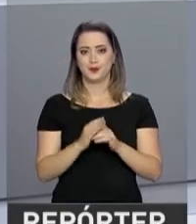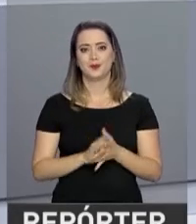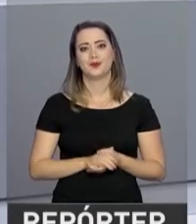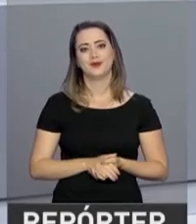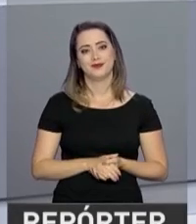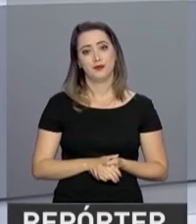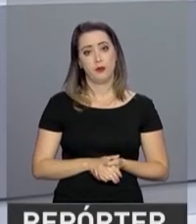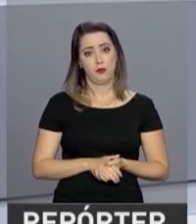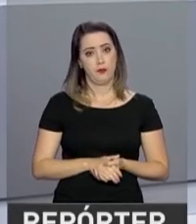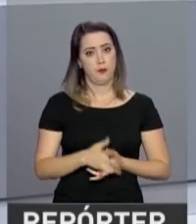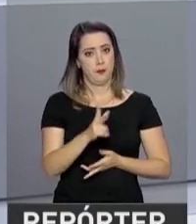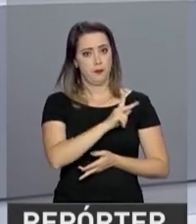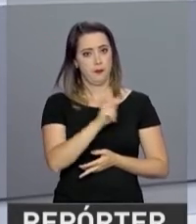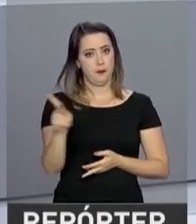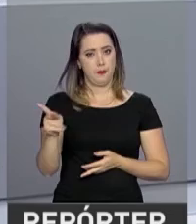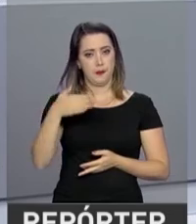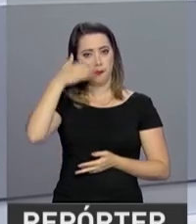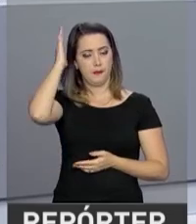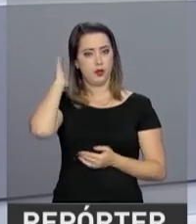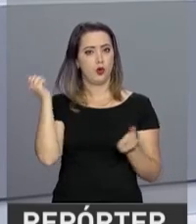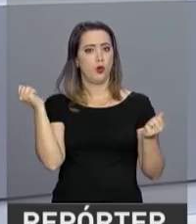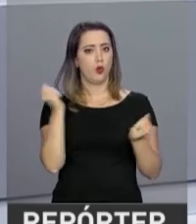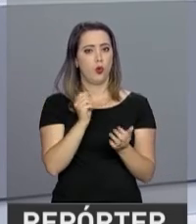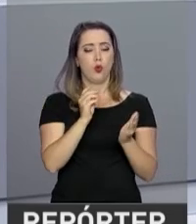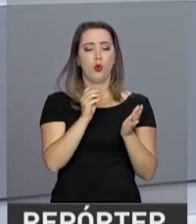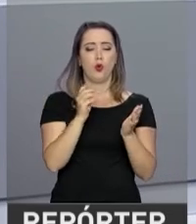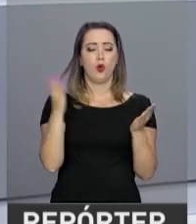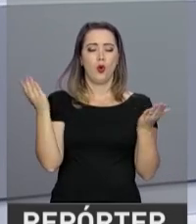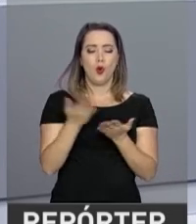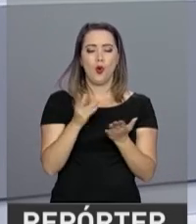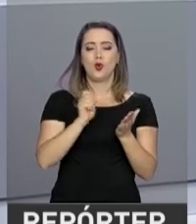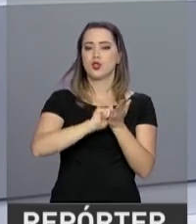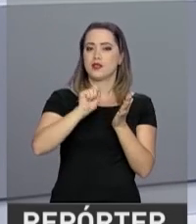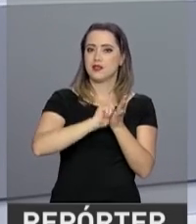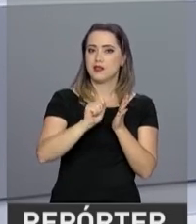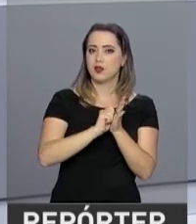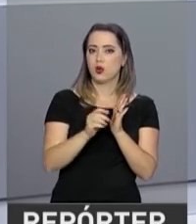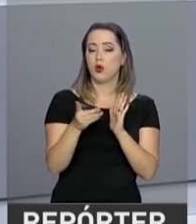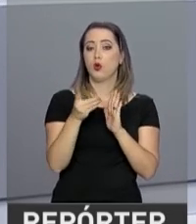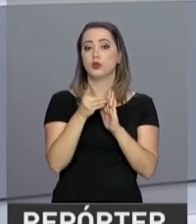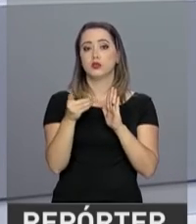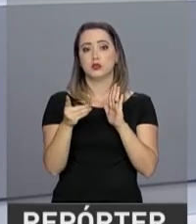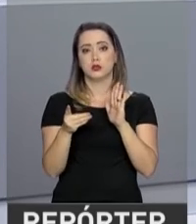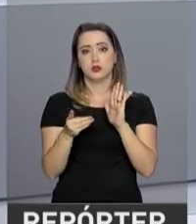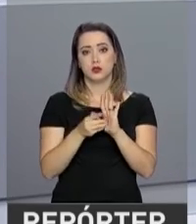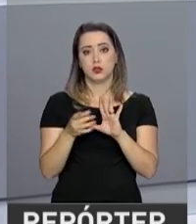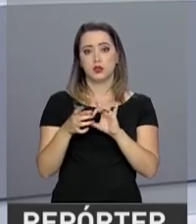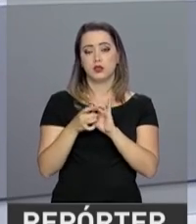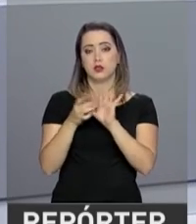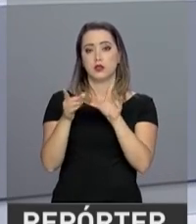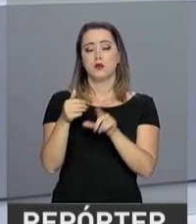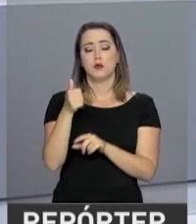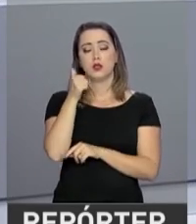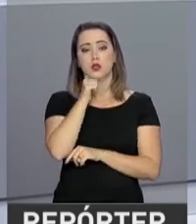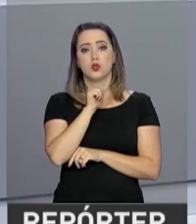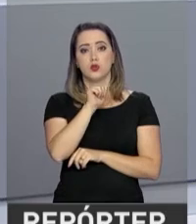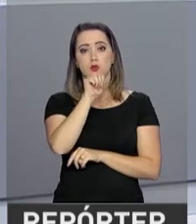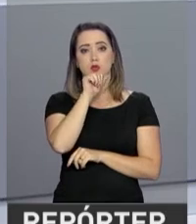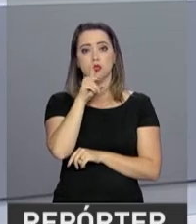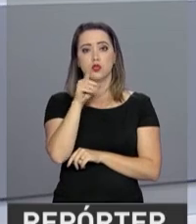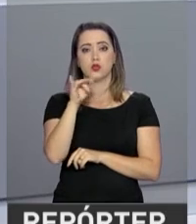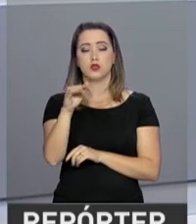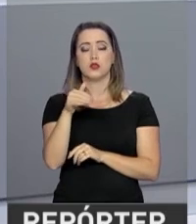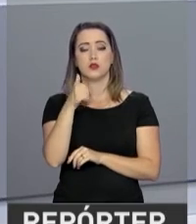o presidente da república assinou hoje em indulto especial às mulheres presas por ocasião do dia das mães o